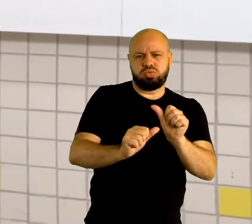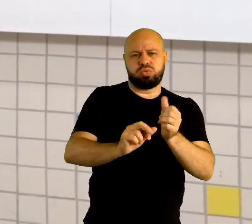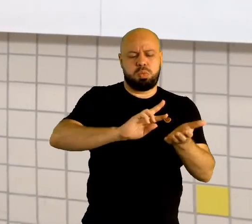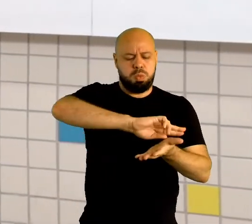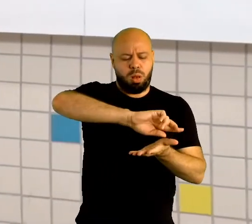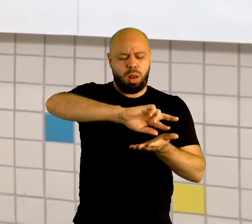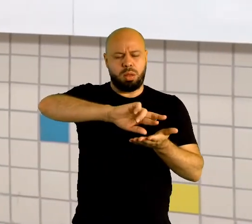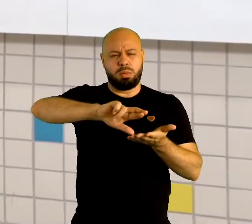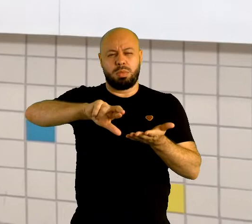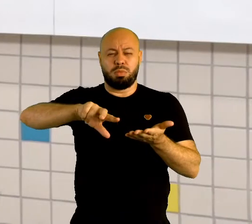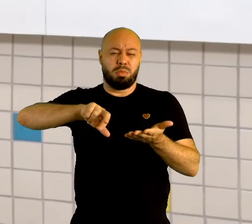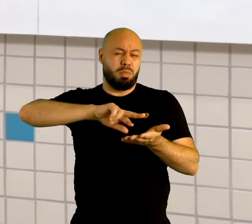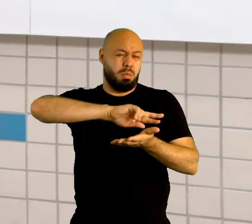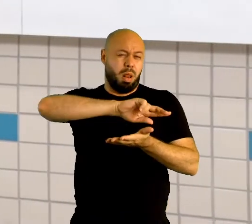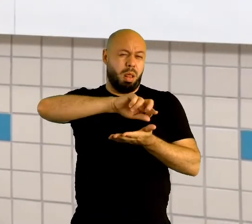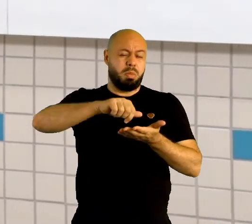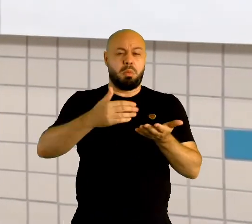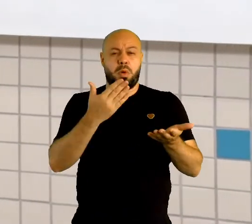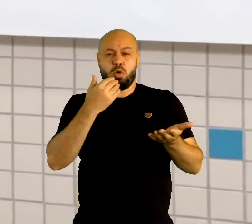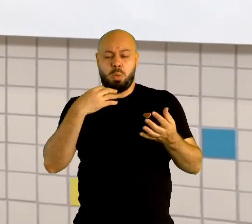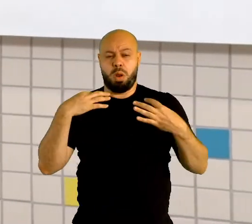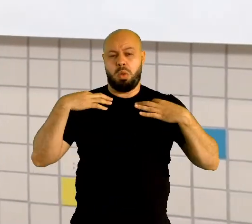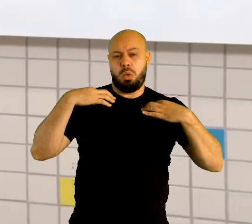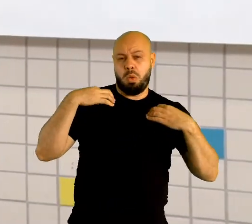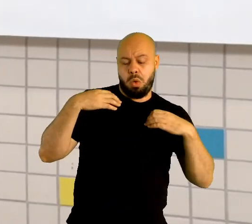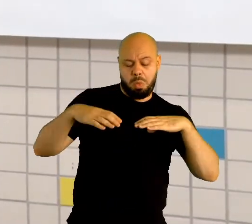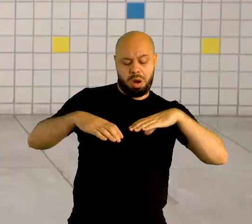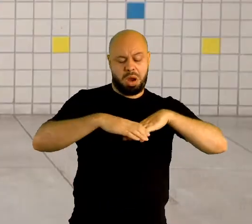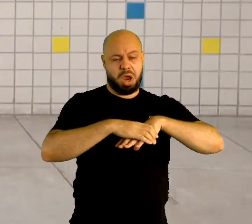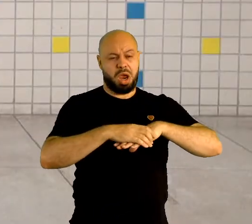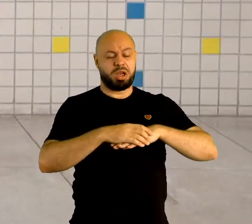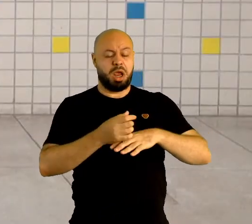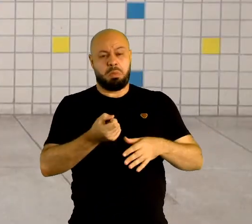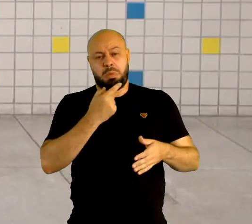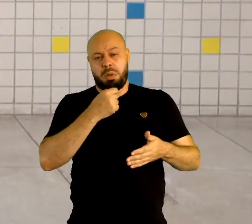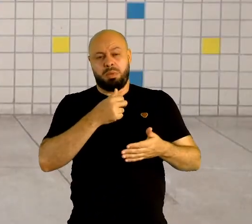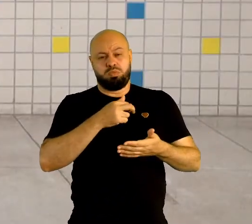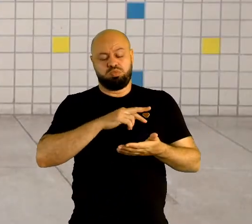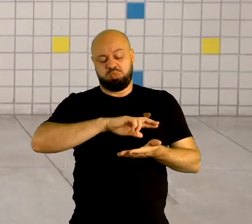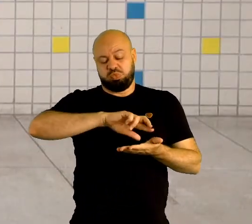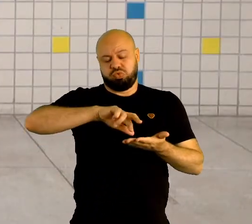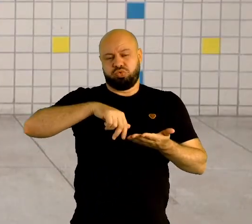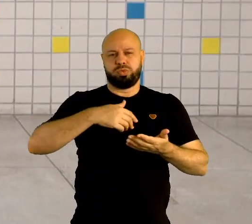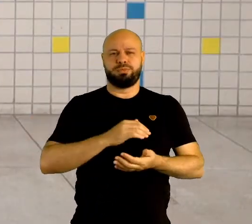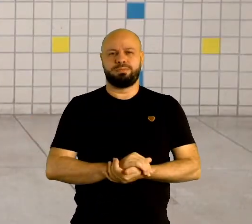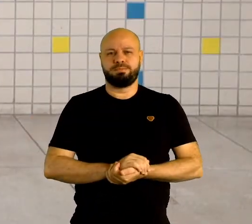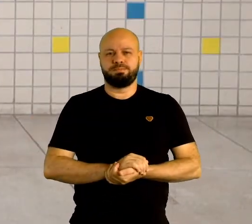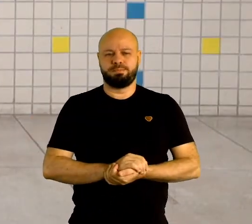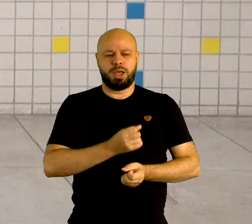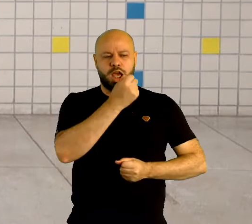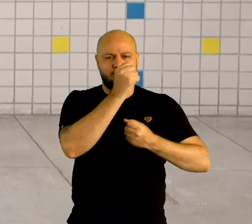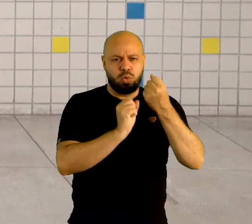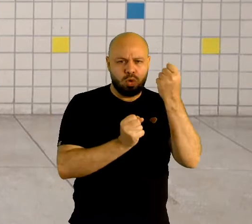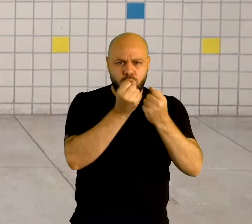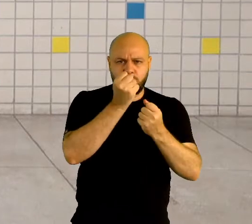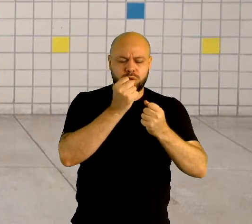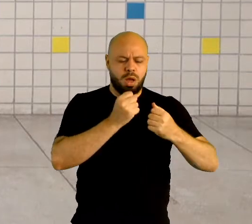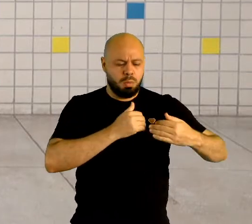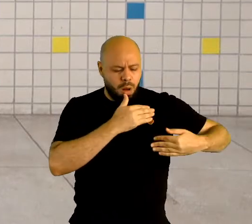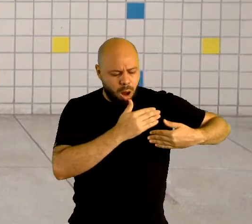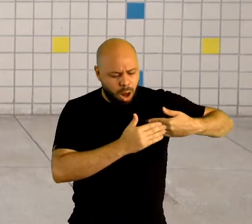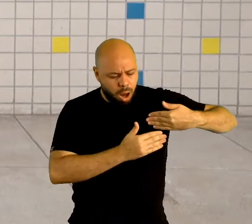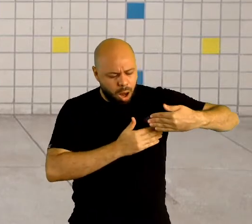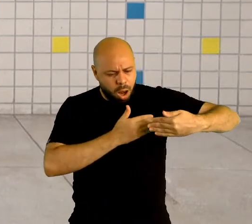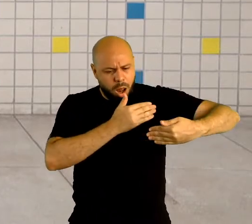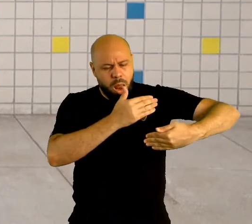diversos objetos, alimentos, roupas, calçados e remédios. Então, alunos, a indústria ao longo dos anos, ela passou por